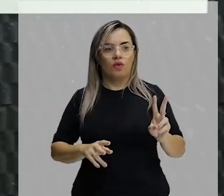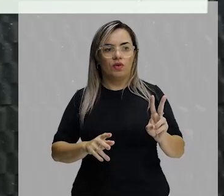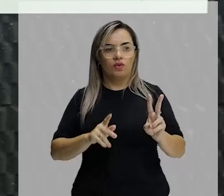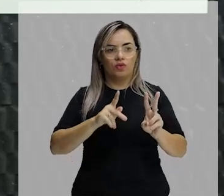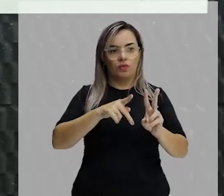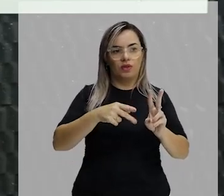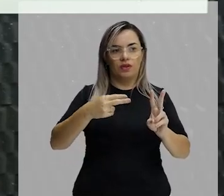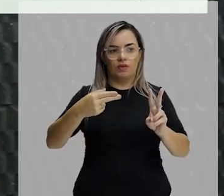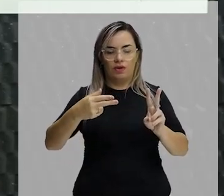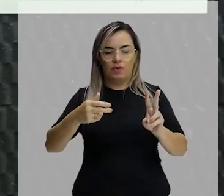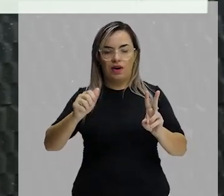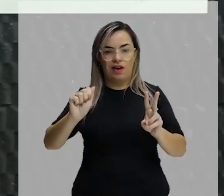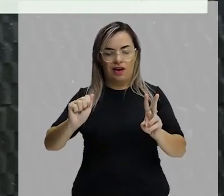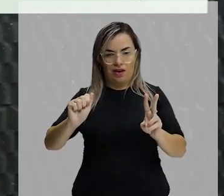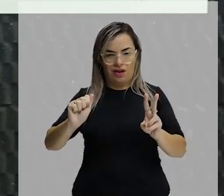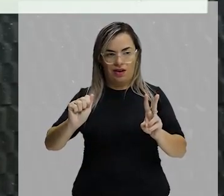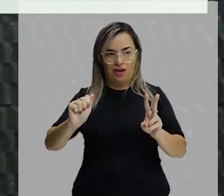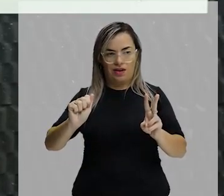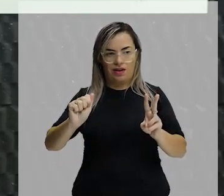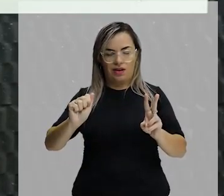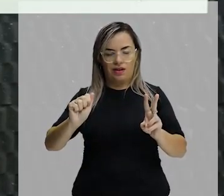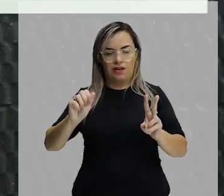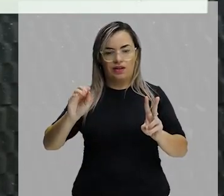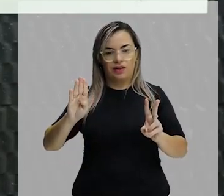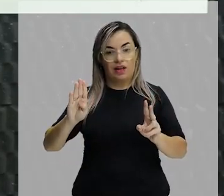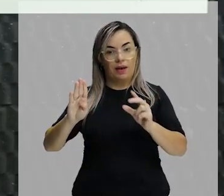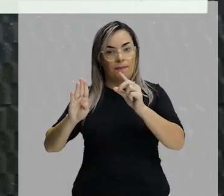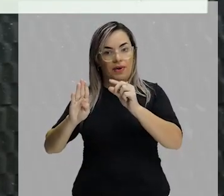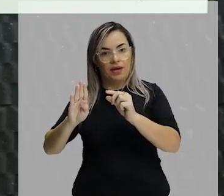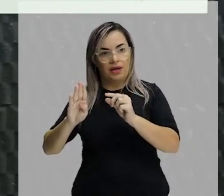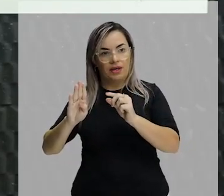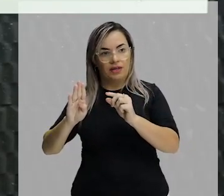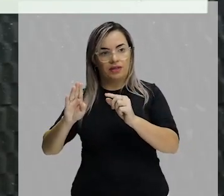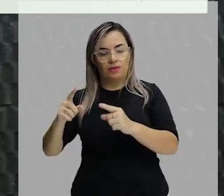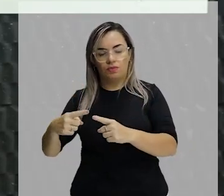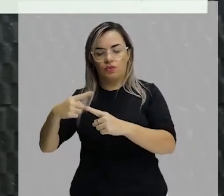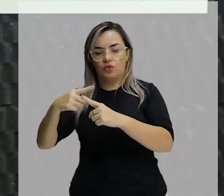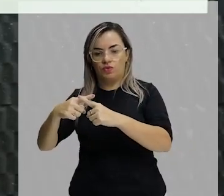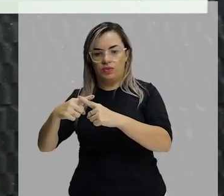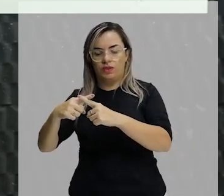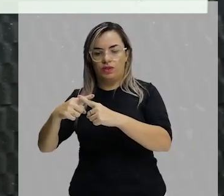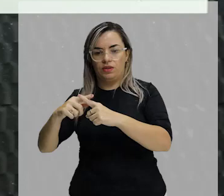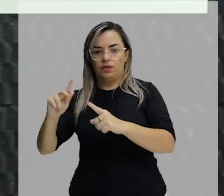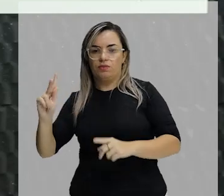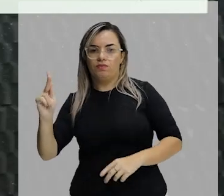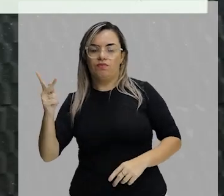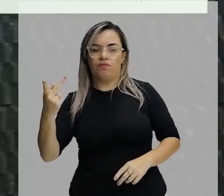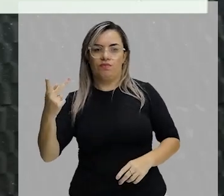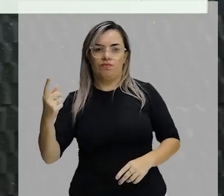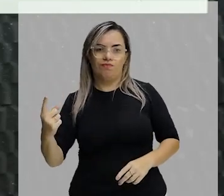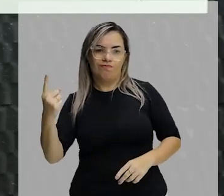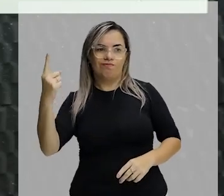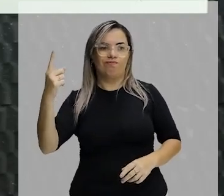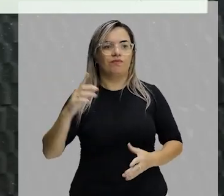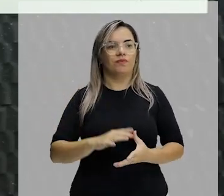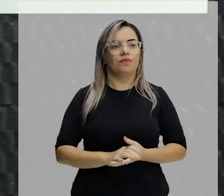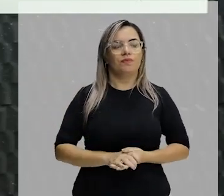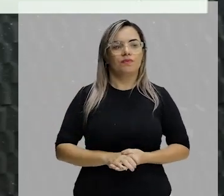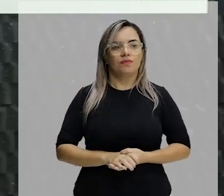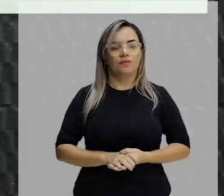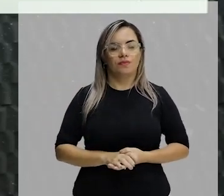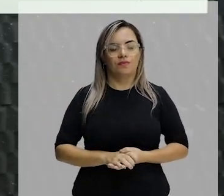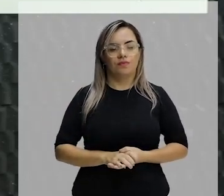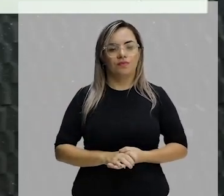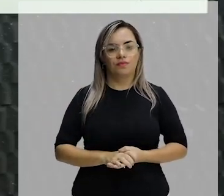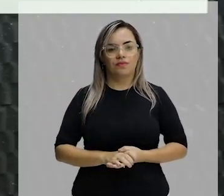multiplicado pela altura. Né? Essa é a fórmula geral para calcular o volume de um prisma. Ora, se